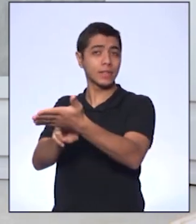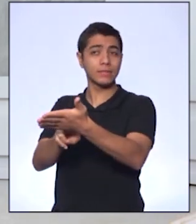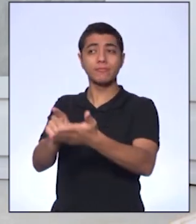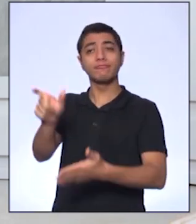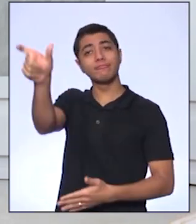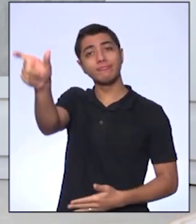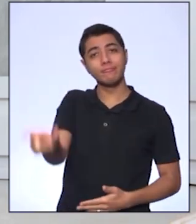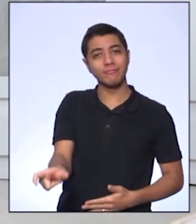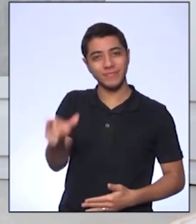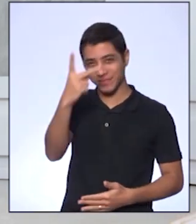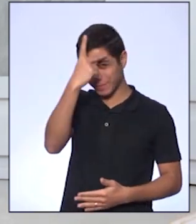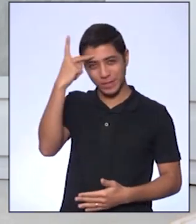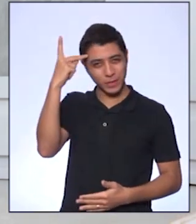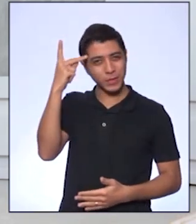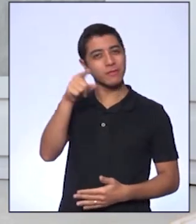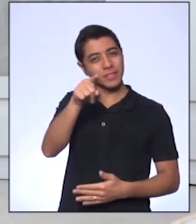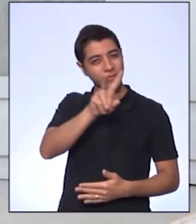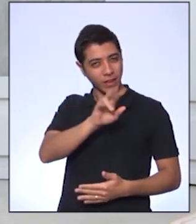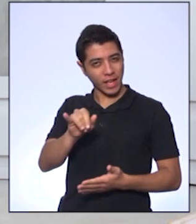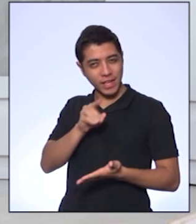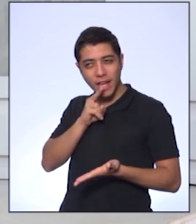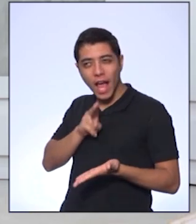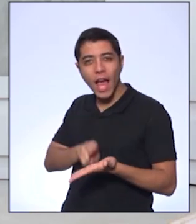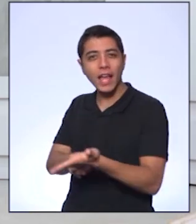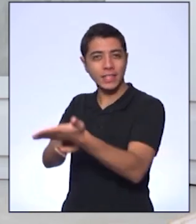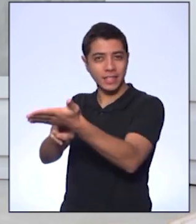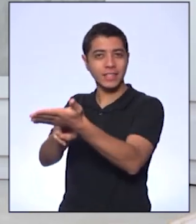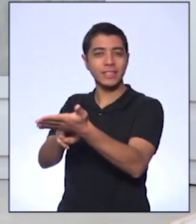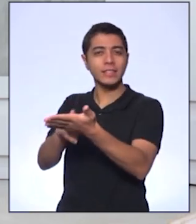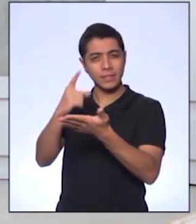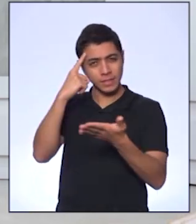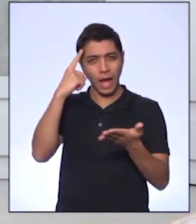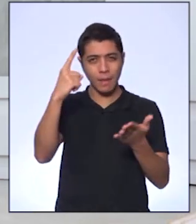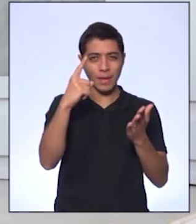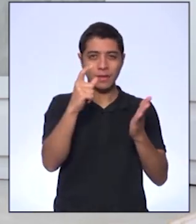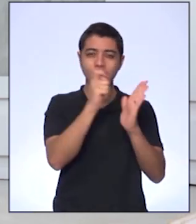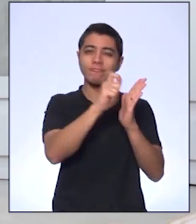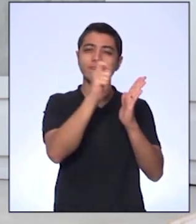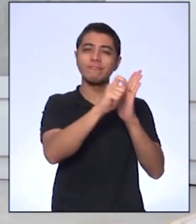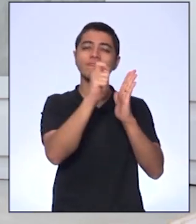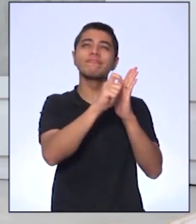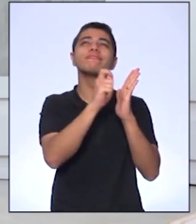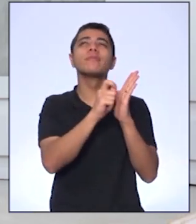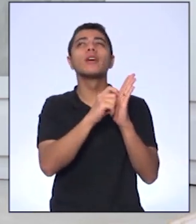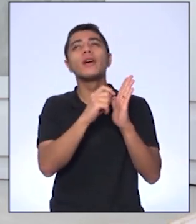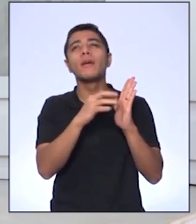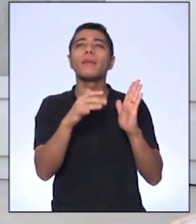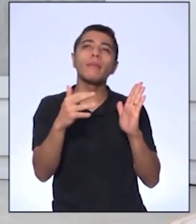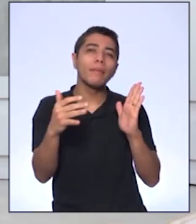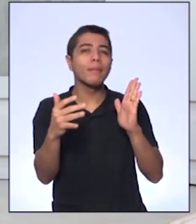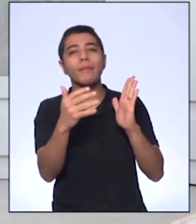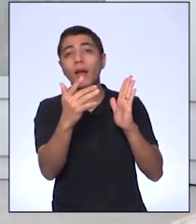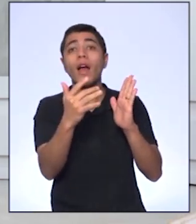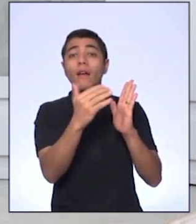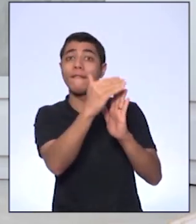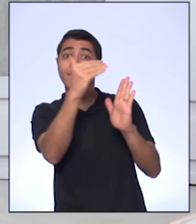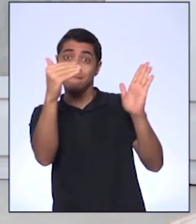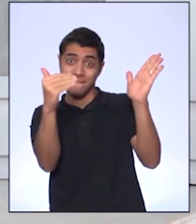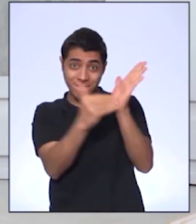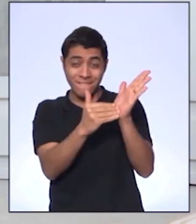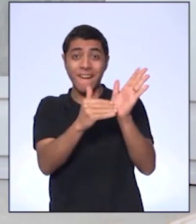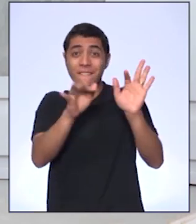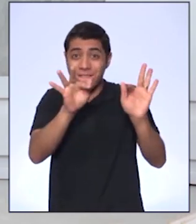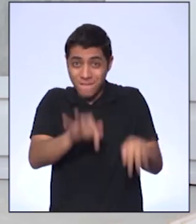menção fática. E sabe aquela parte da carta em que a pessoa coloca um atenciosamente, cordialmente, sem mais? Sabe